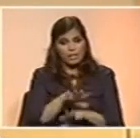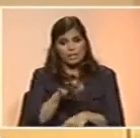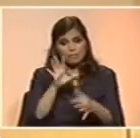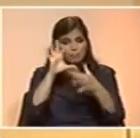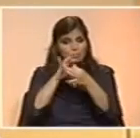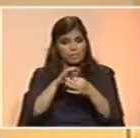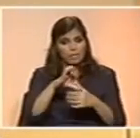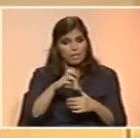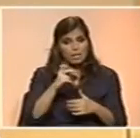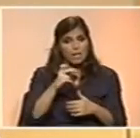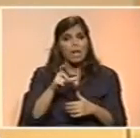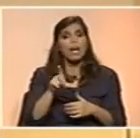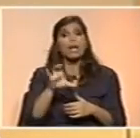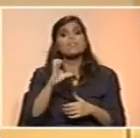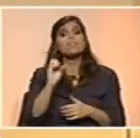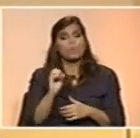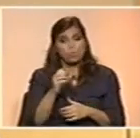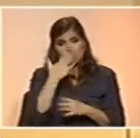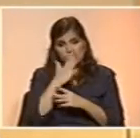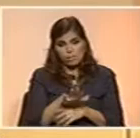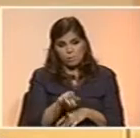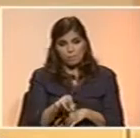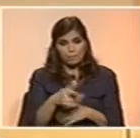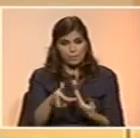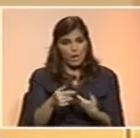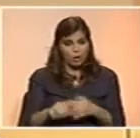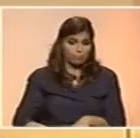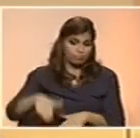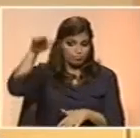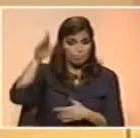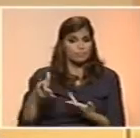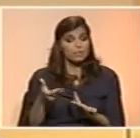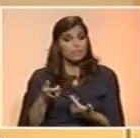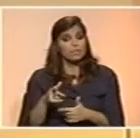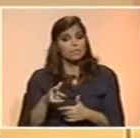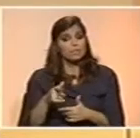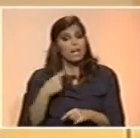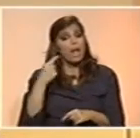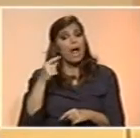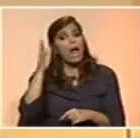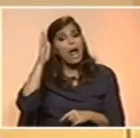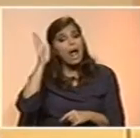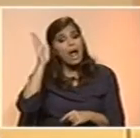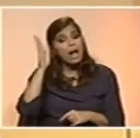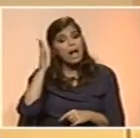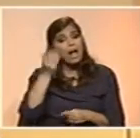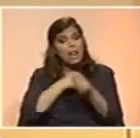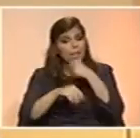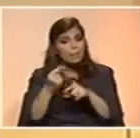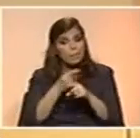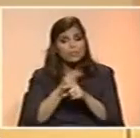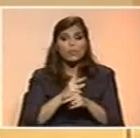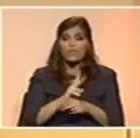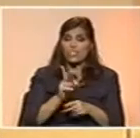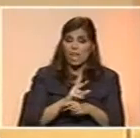que é outro fator que se discute muito, até porque estamos numa fase de crescimento, os alimentos de origem vegetal também têm um bom aporte de cálcio,